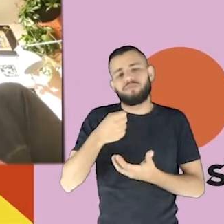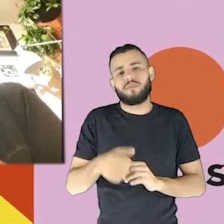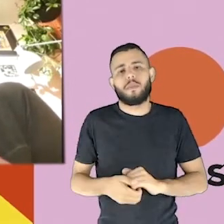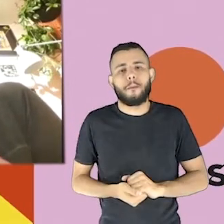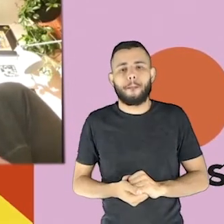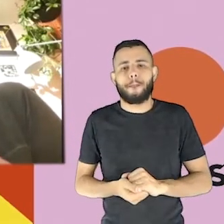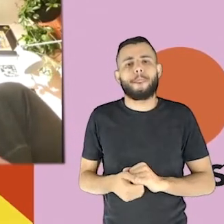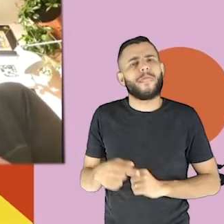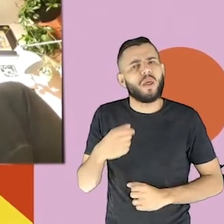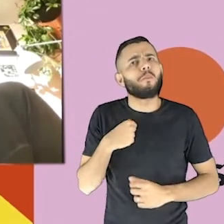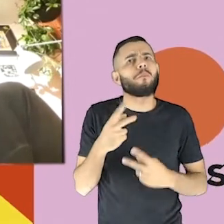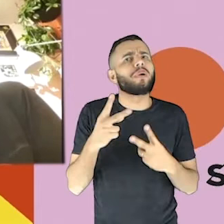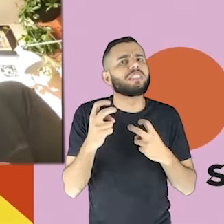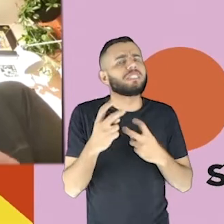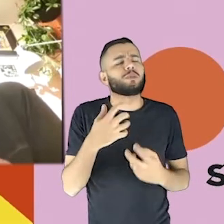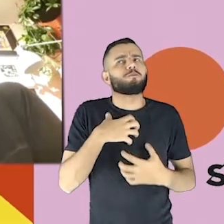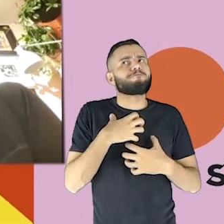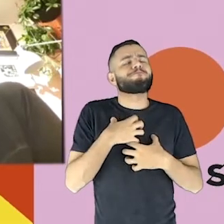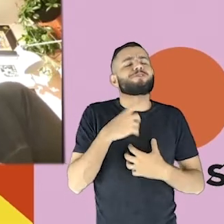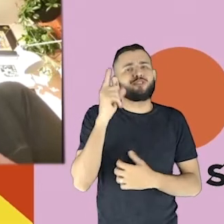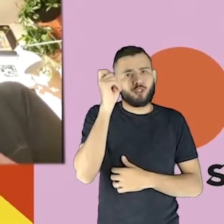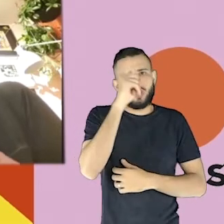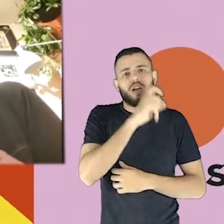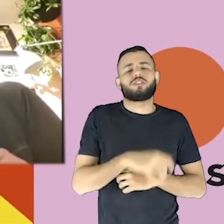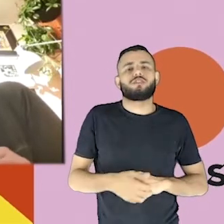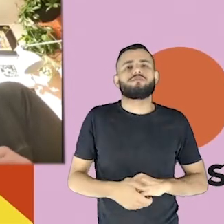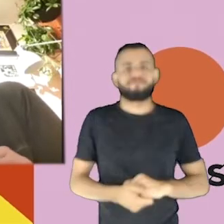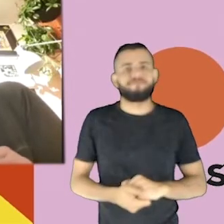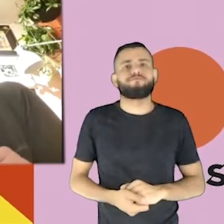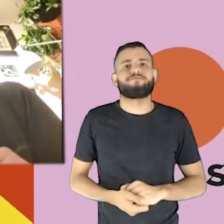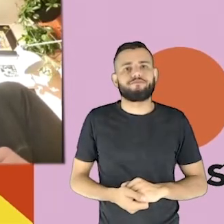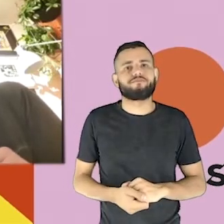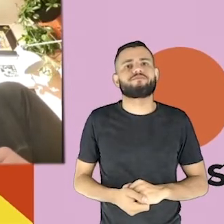capitalismo. E eu sinto bastante dificuldade.